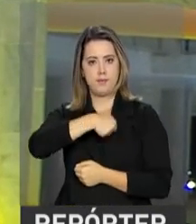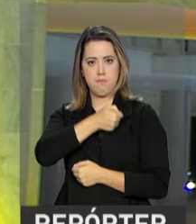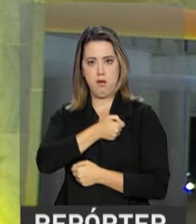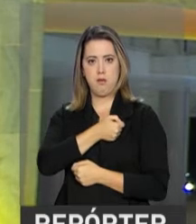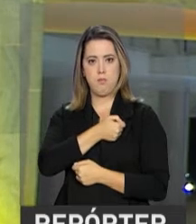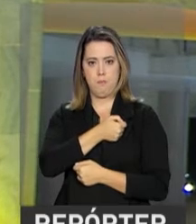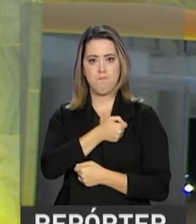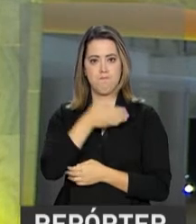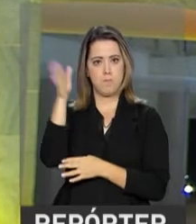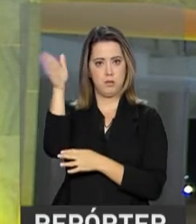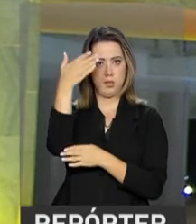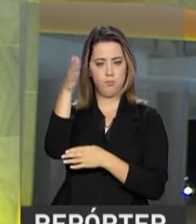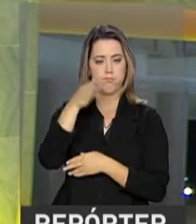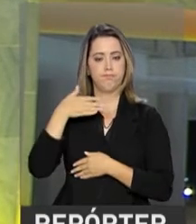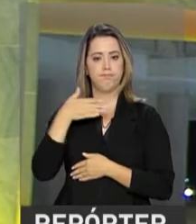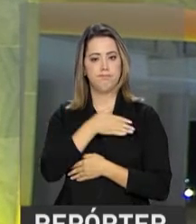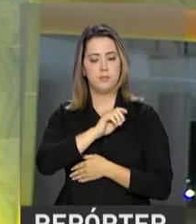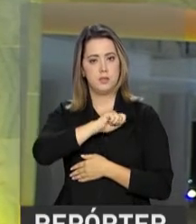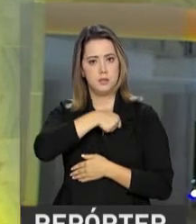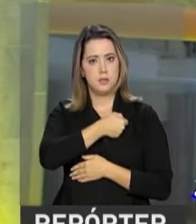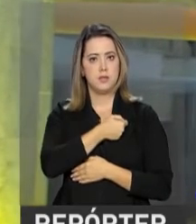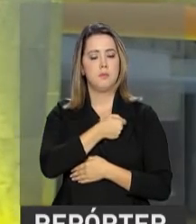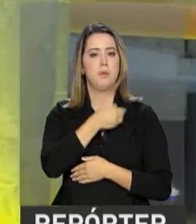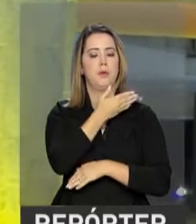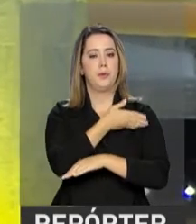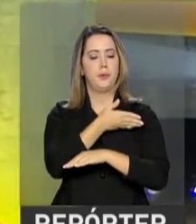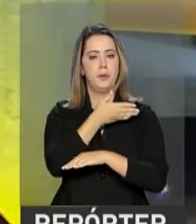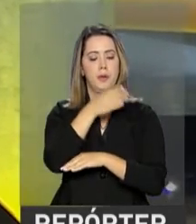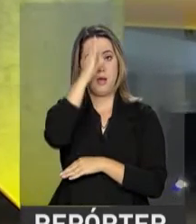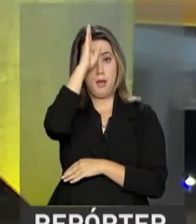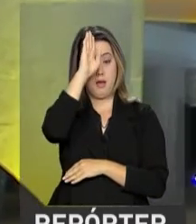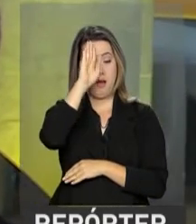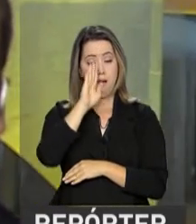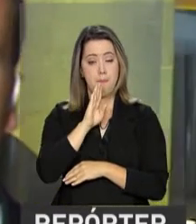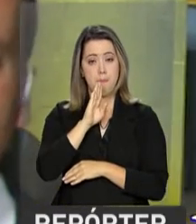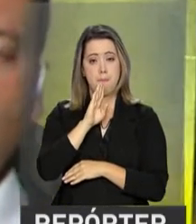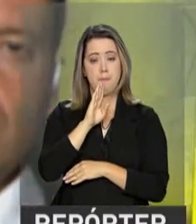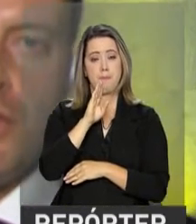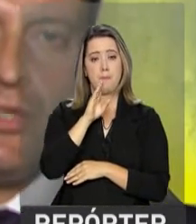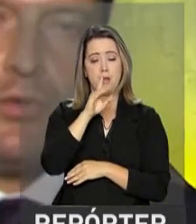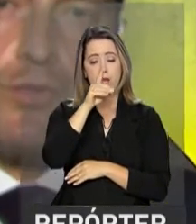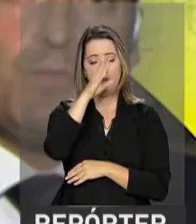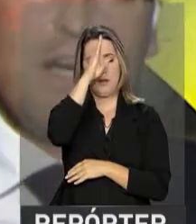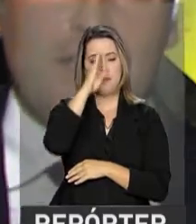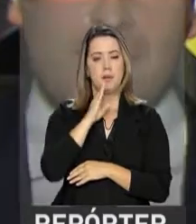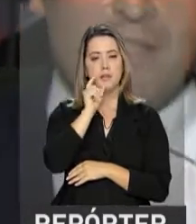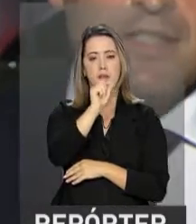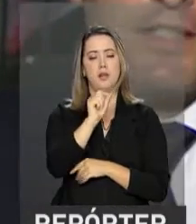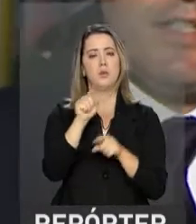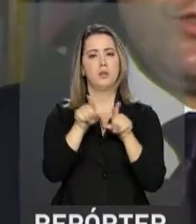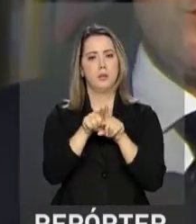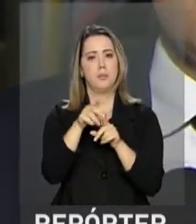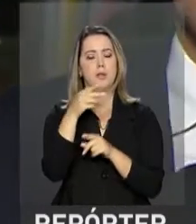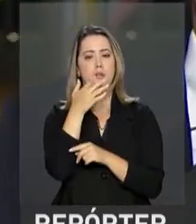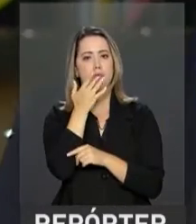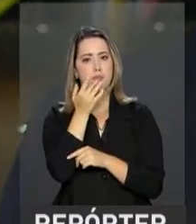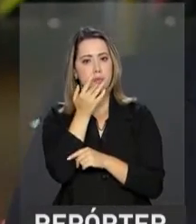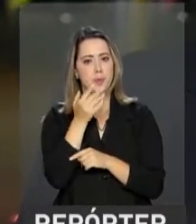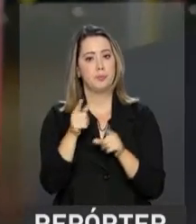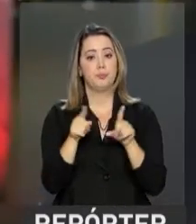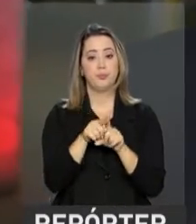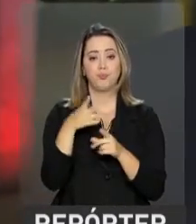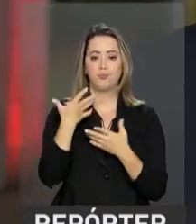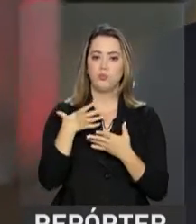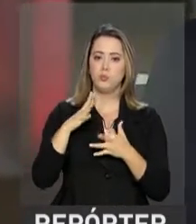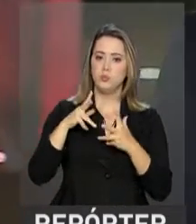amarela e vermelha ao redor do mundo uma comoção toma conta dos países e dos líderes